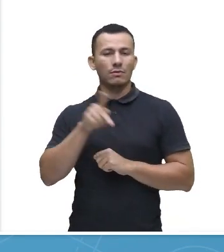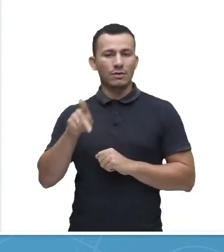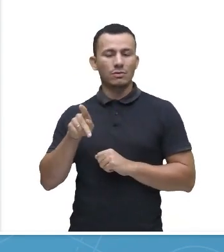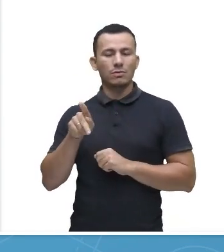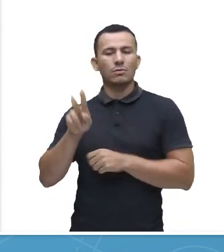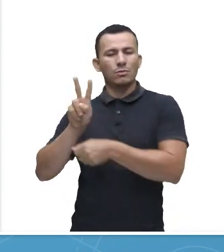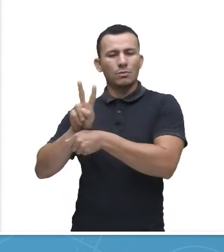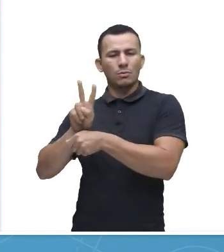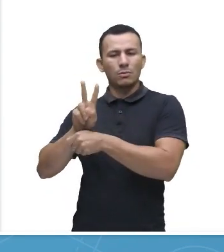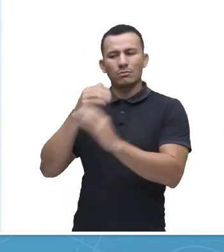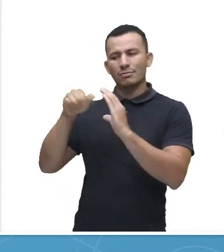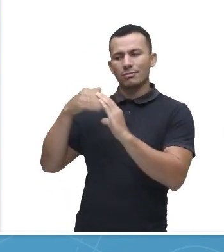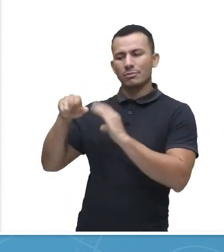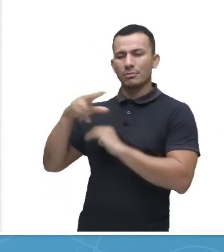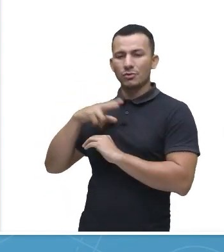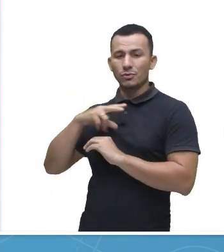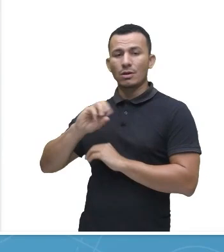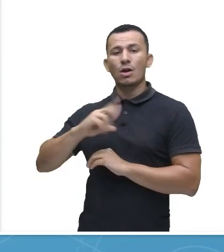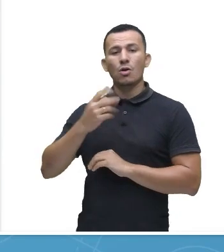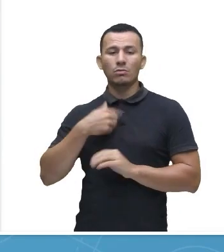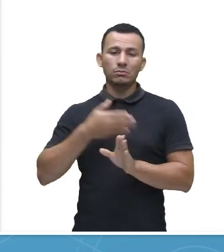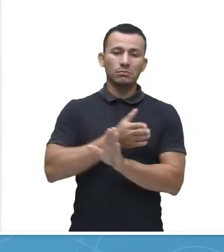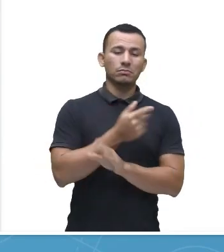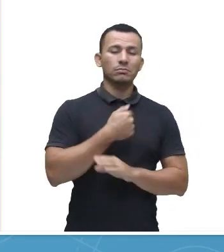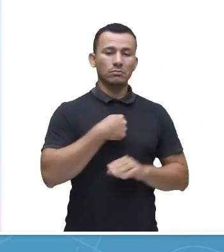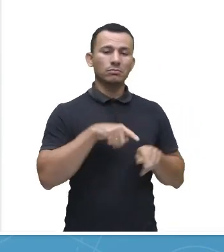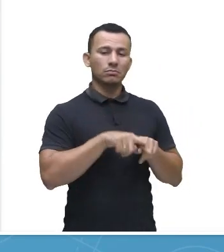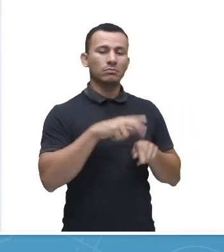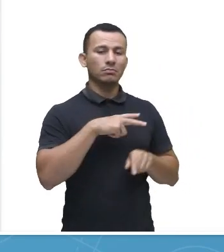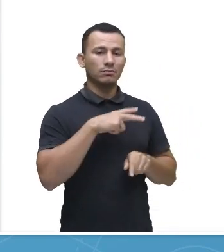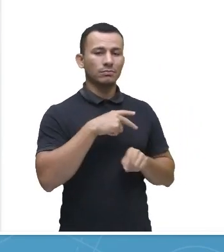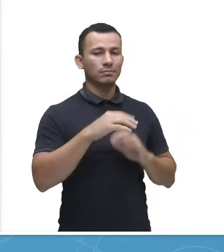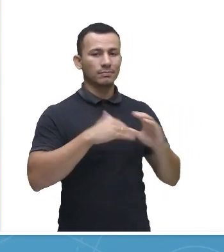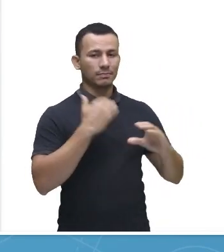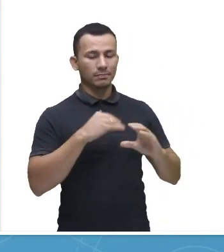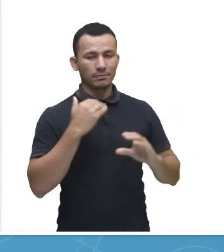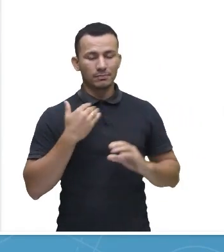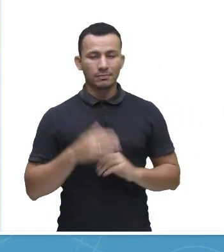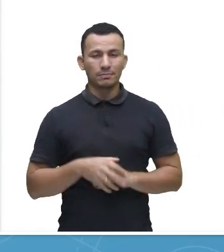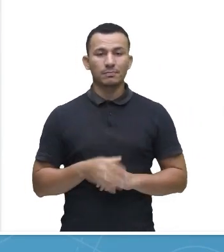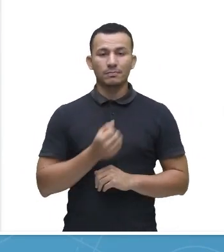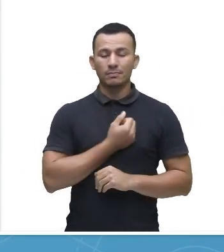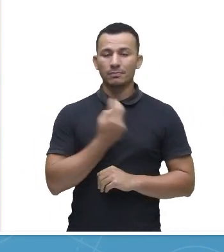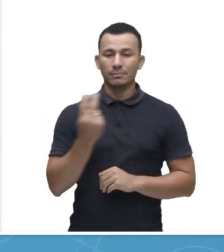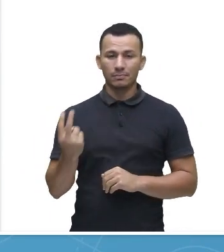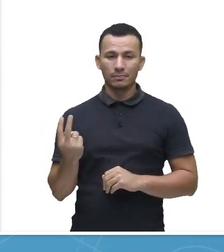chat privado, eu posso responder vocês, tá bom? E agora vamos para a segunda questão.